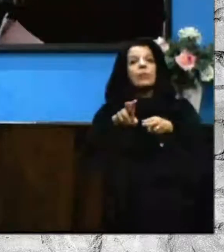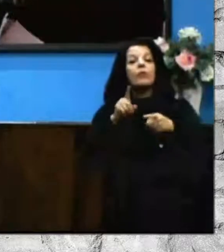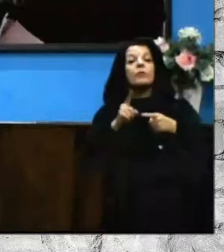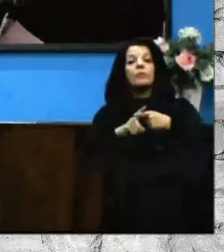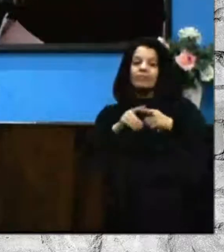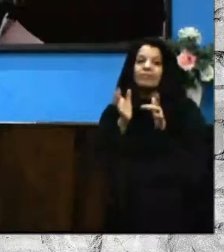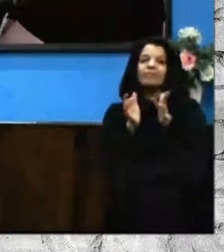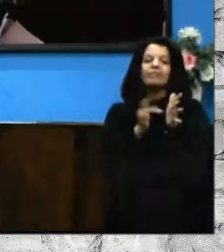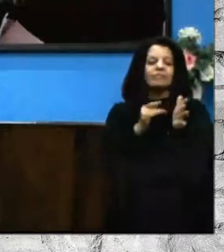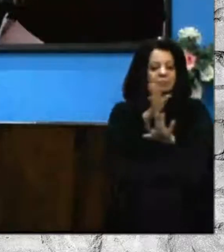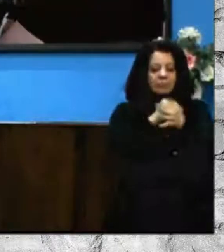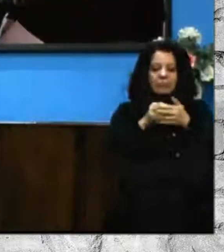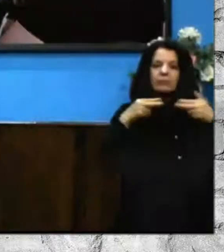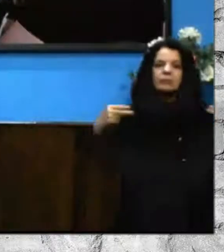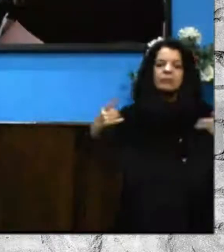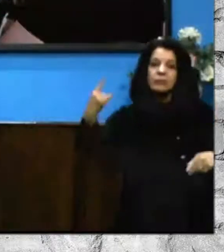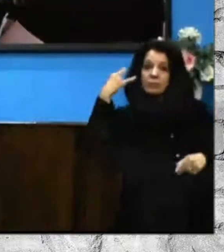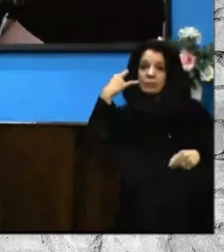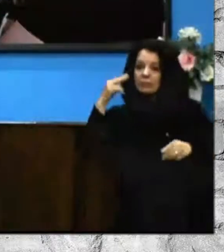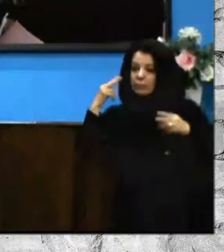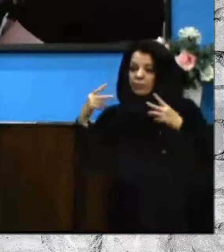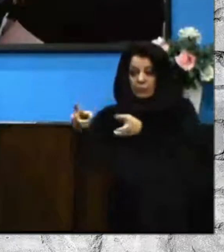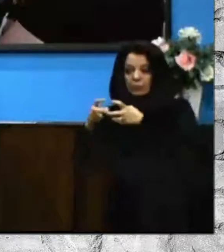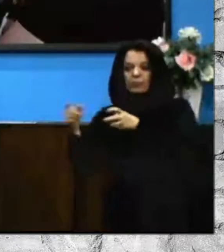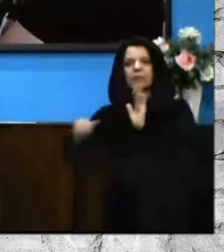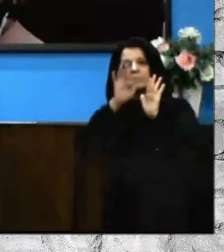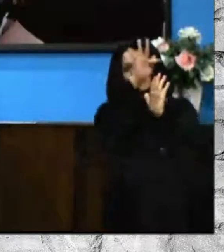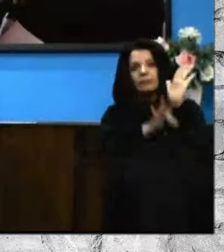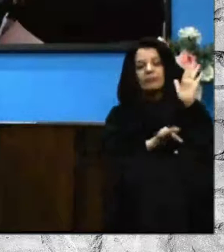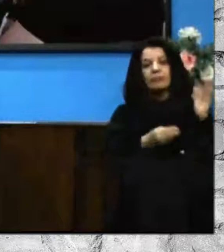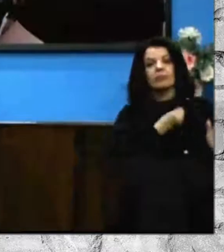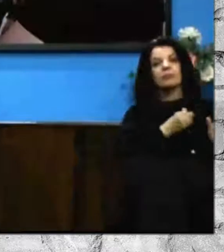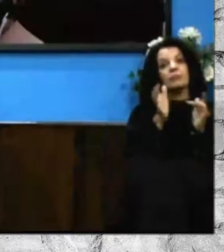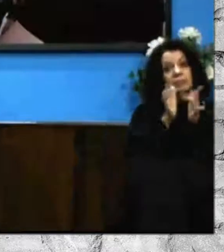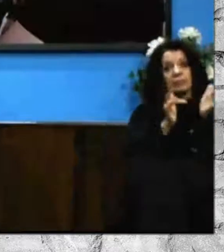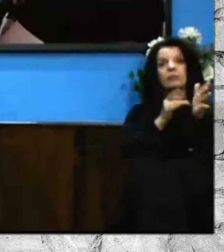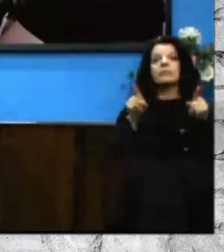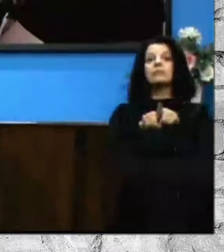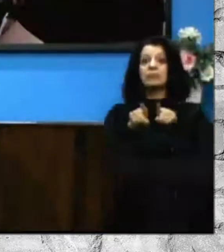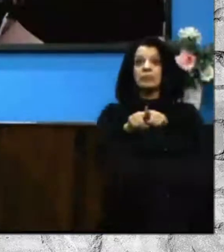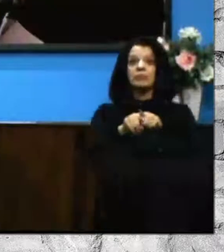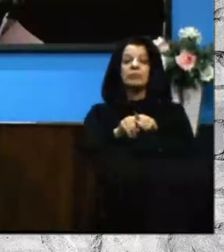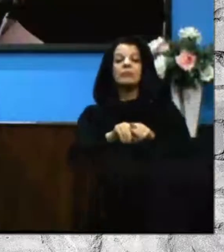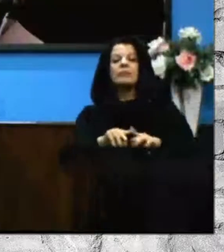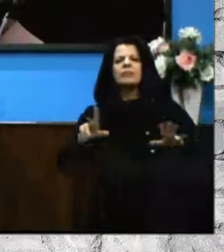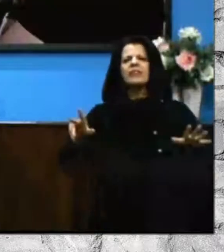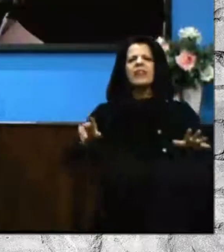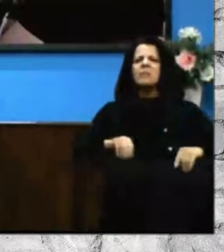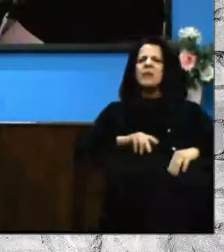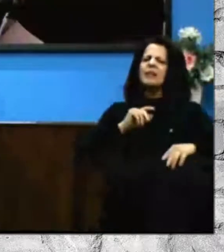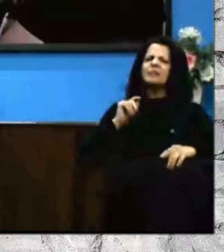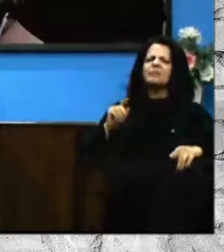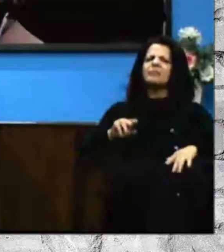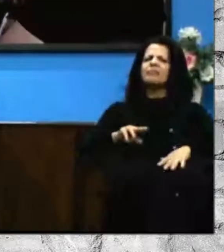tudo tentado, como vemos, não é, aqui no texto e na vida de Jesus, Hebreus pôde dizer que